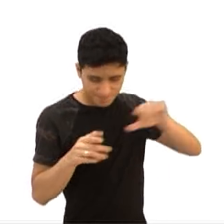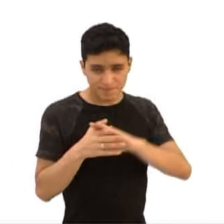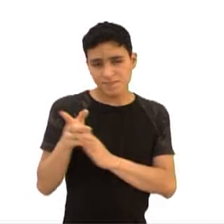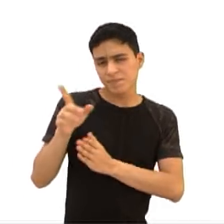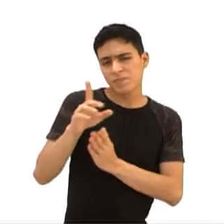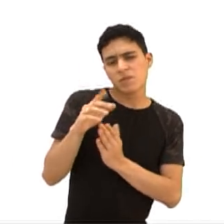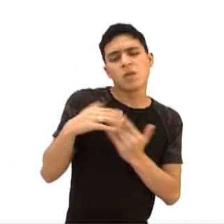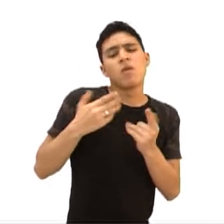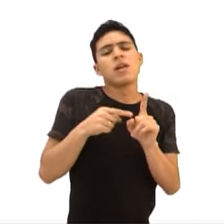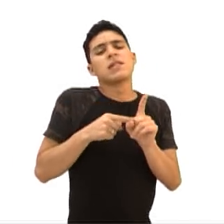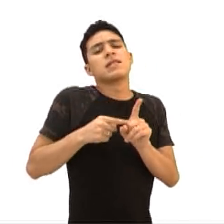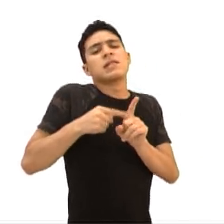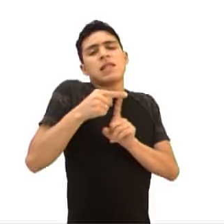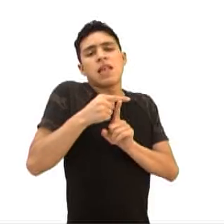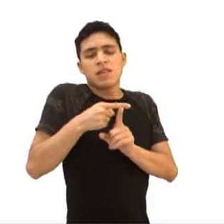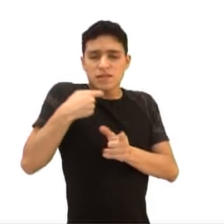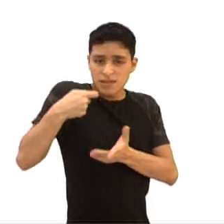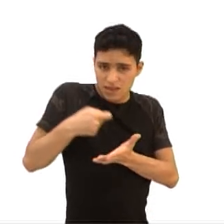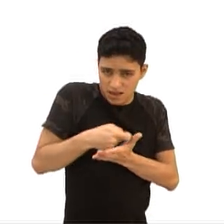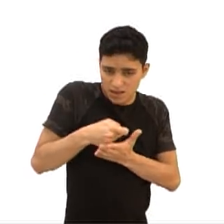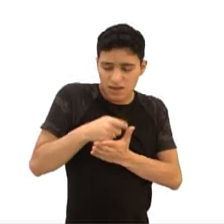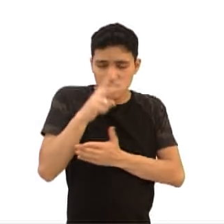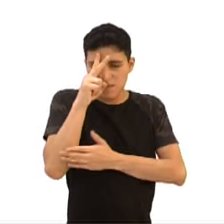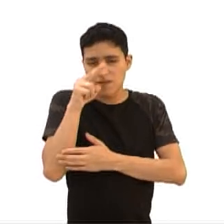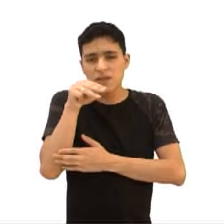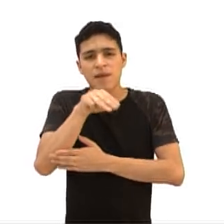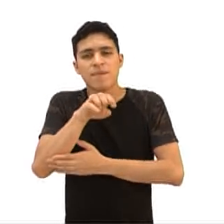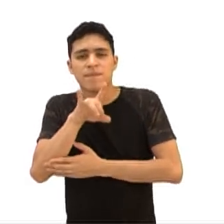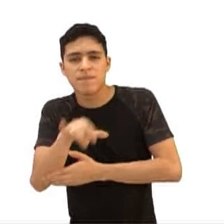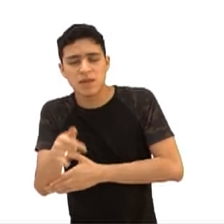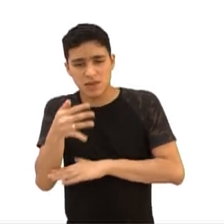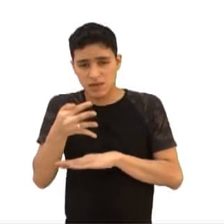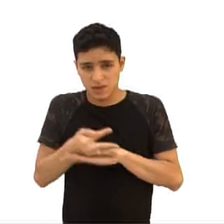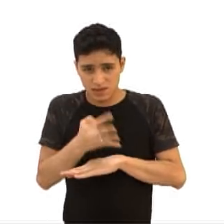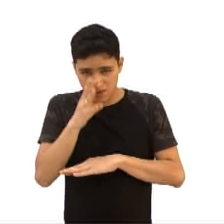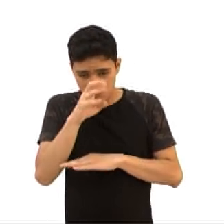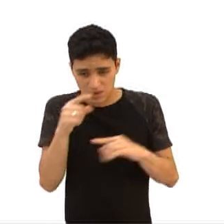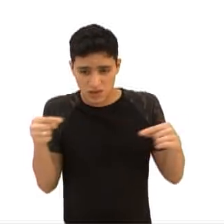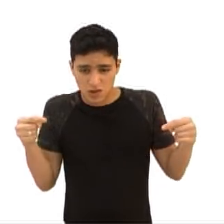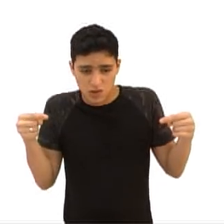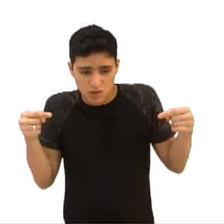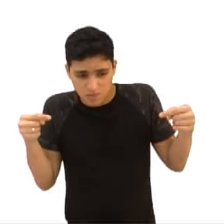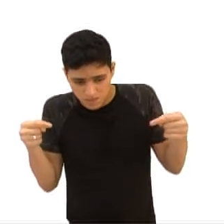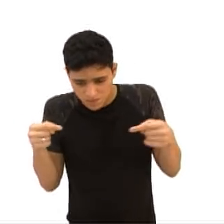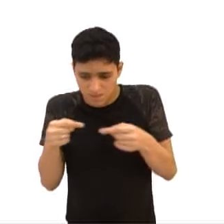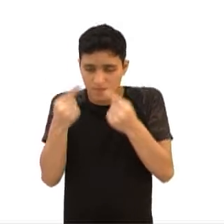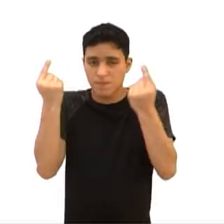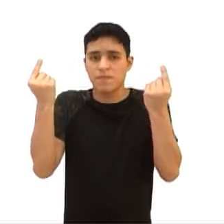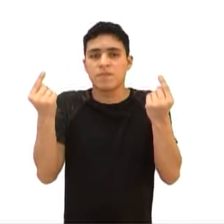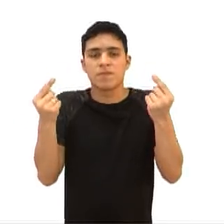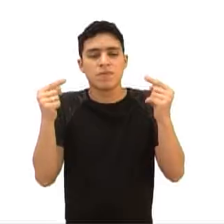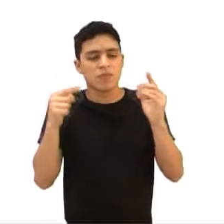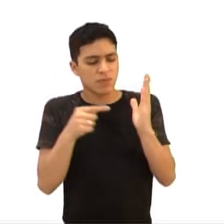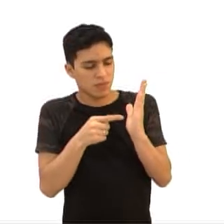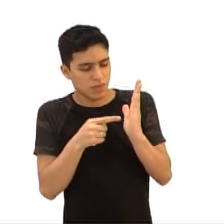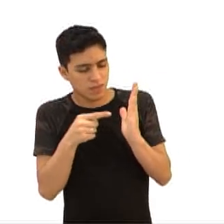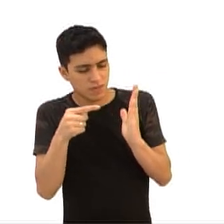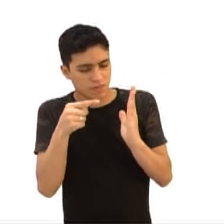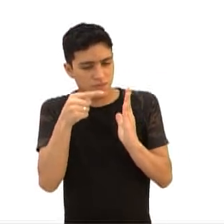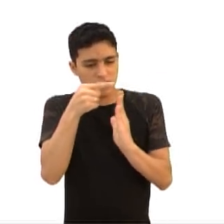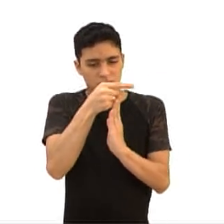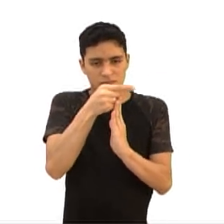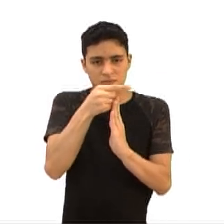Determina a intensidade da força média de resistência oposta pelo obstáculo à penetração, que